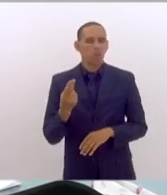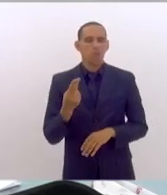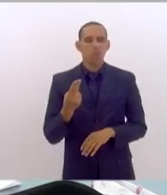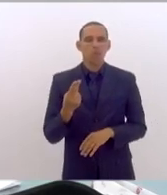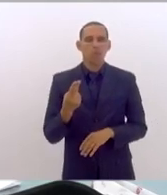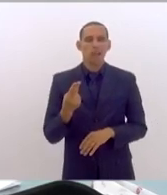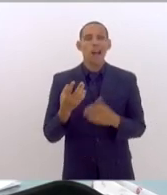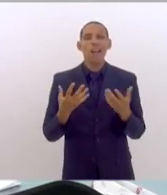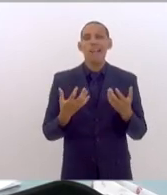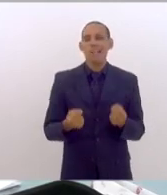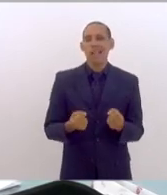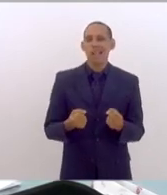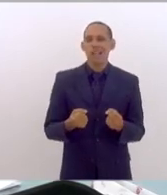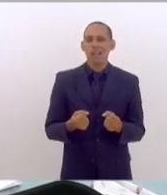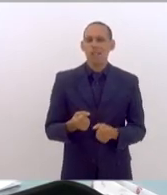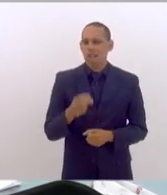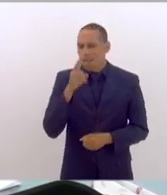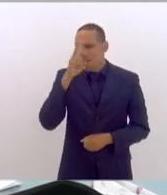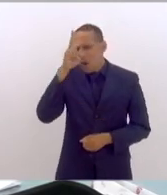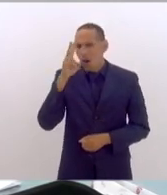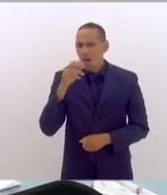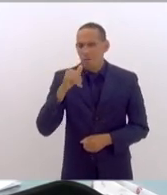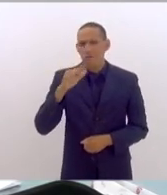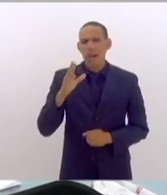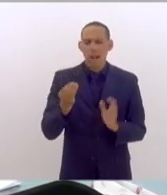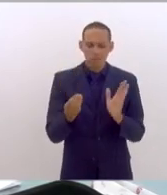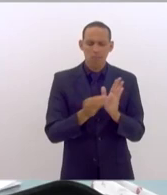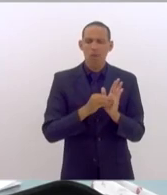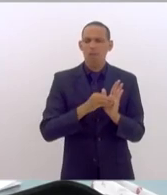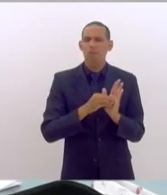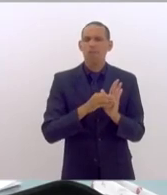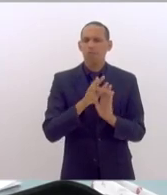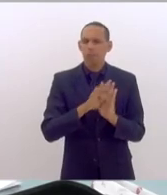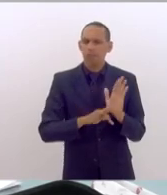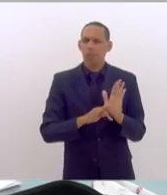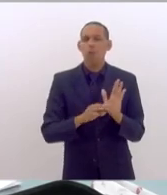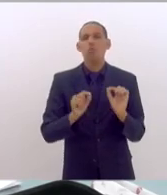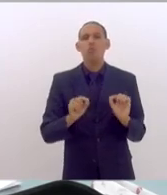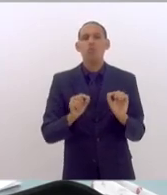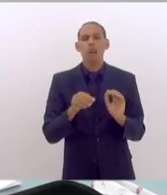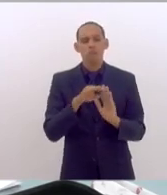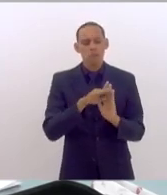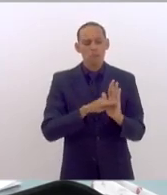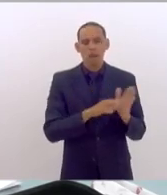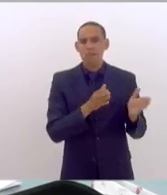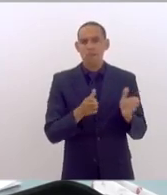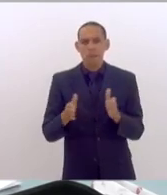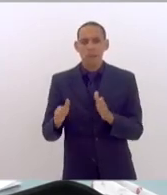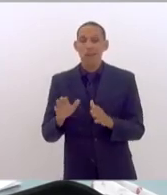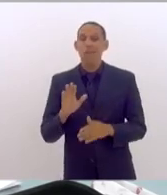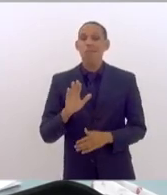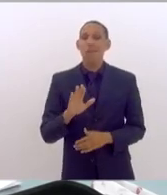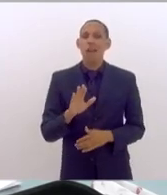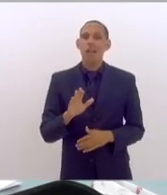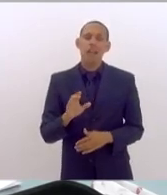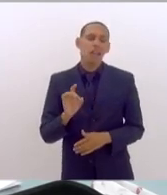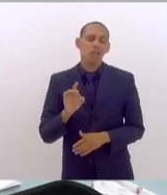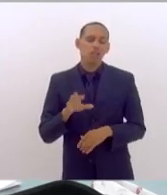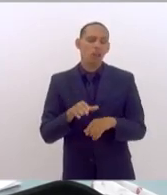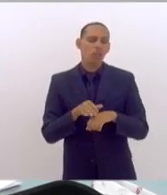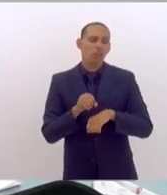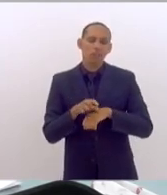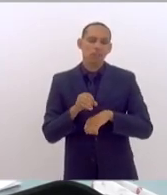adotar um tom mais incisivo né Talvez nós recomendações acrescentar cronogramas e boa parte dela mesmo assim seguiram sendo